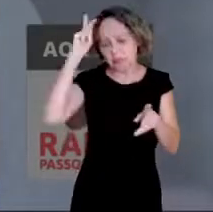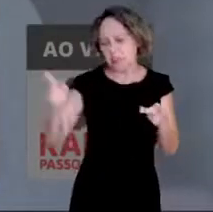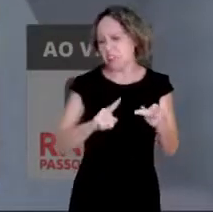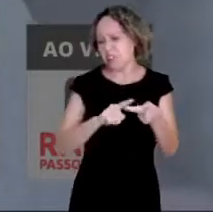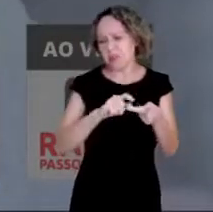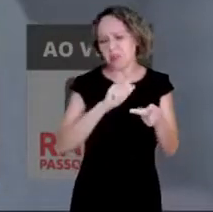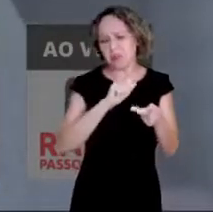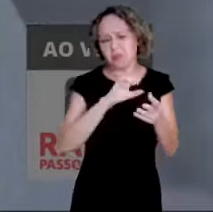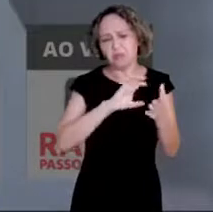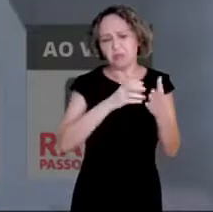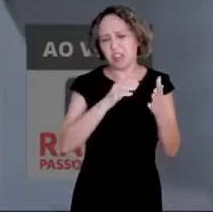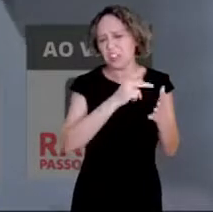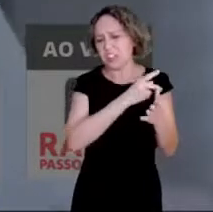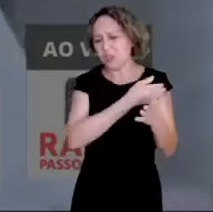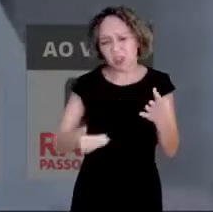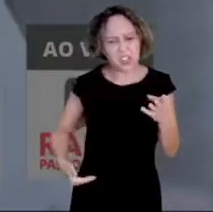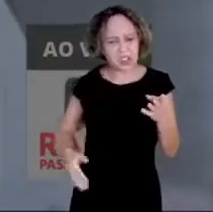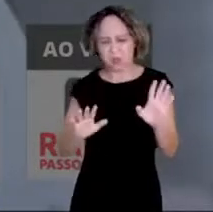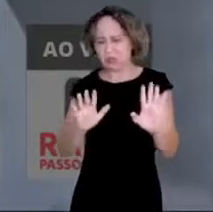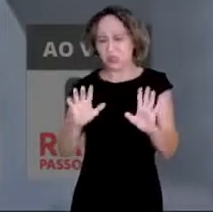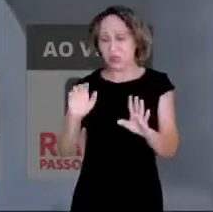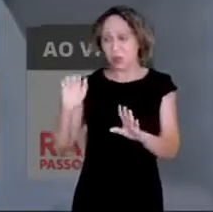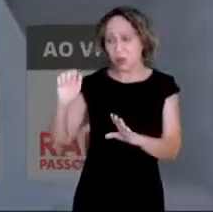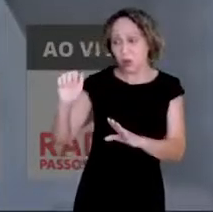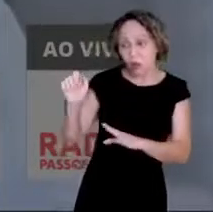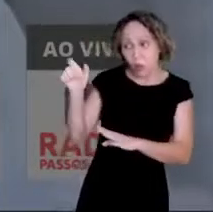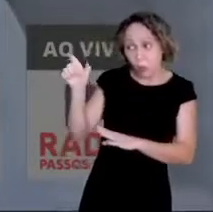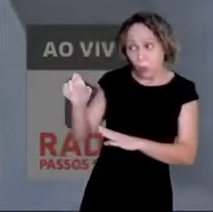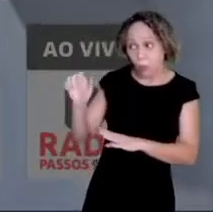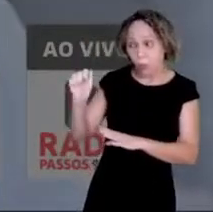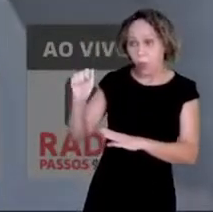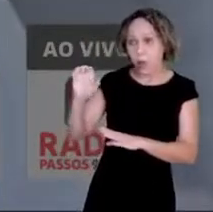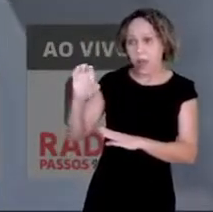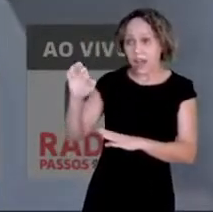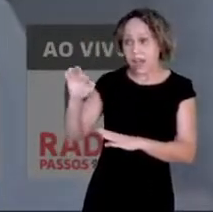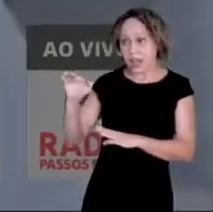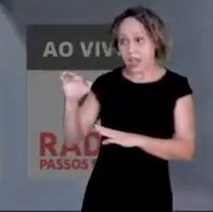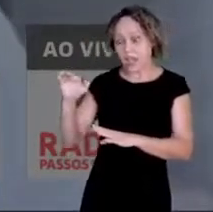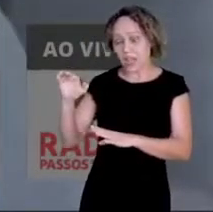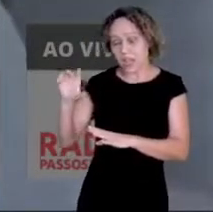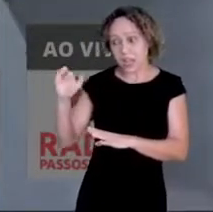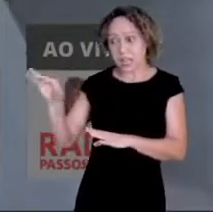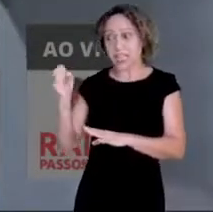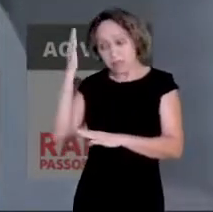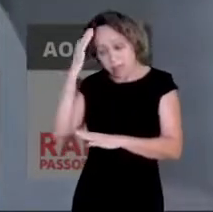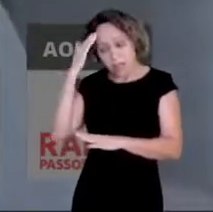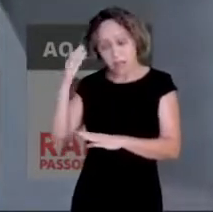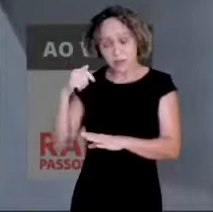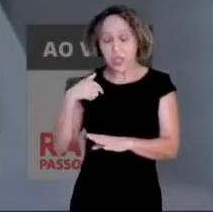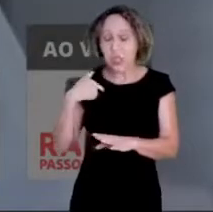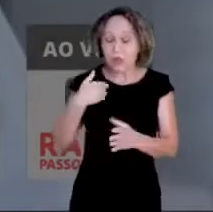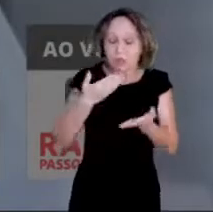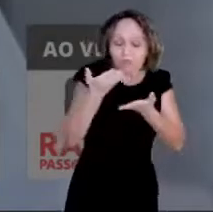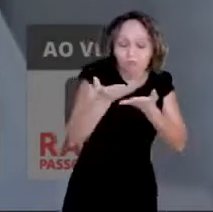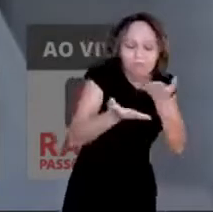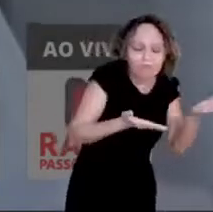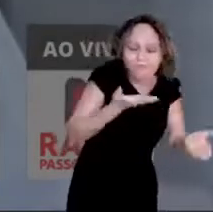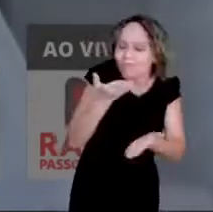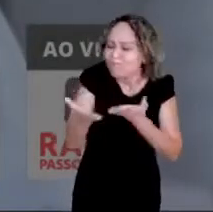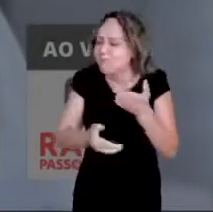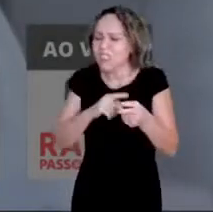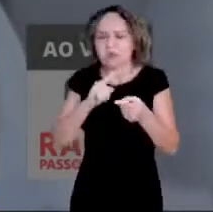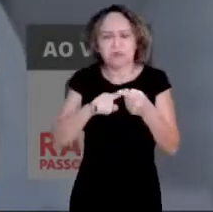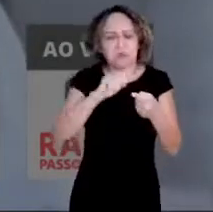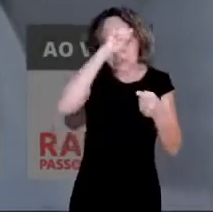apresentem projeto das principais obras que eles acham que são vitais para o desenvolvimento do estado.